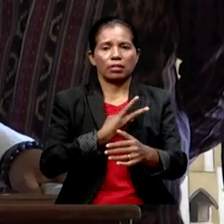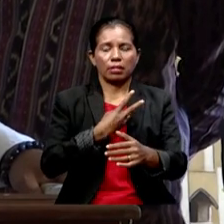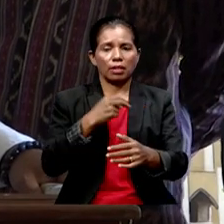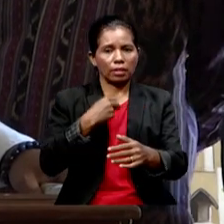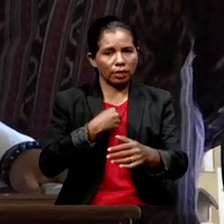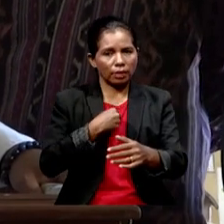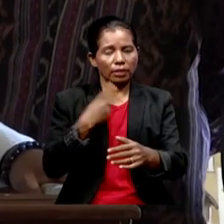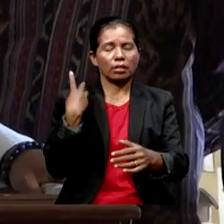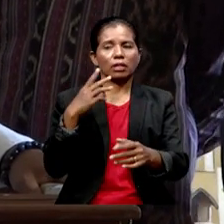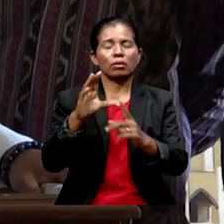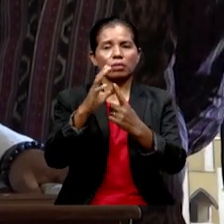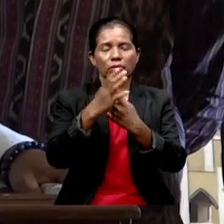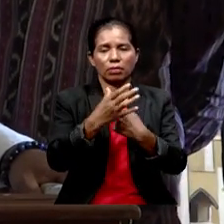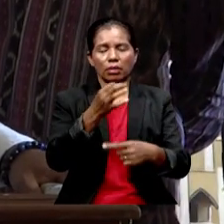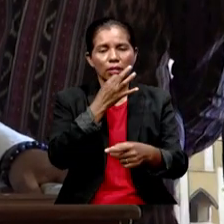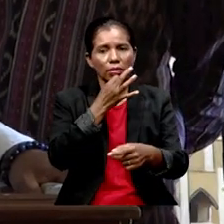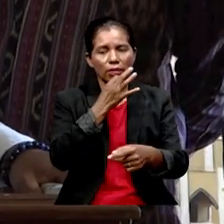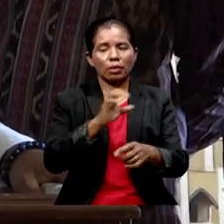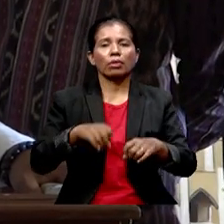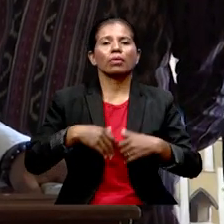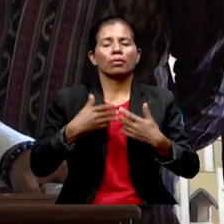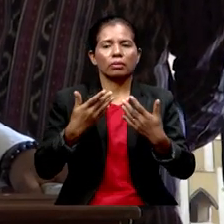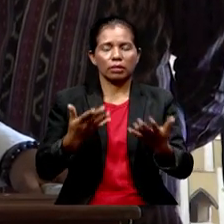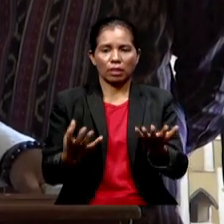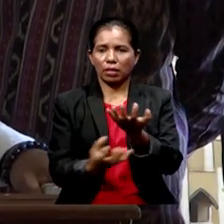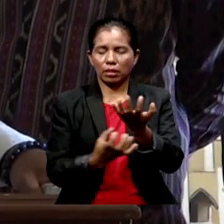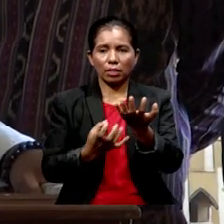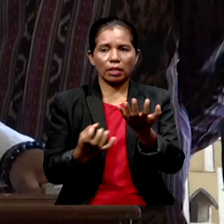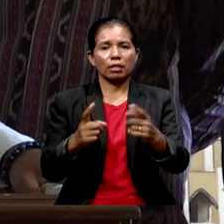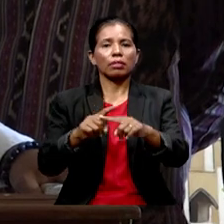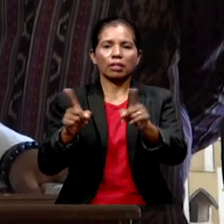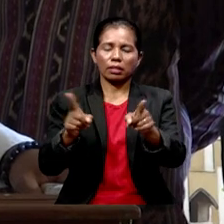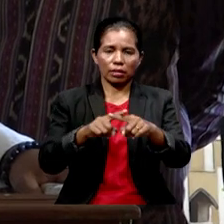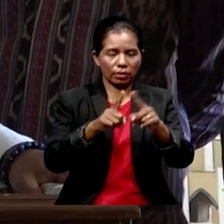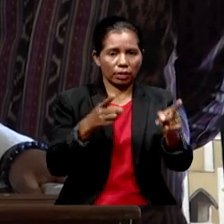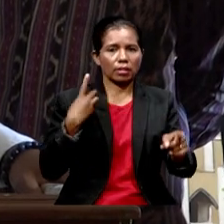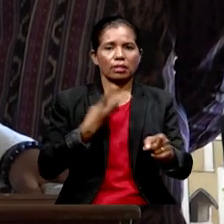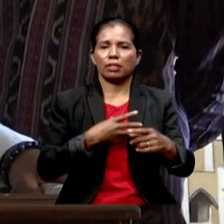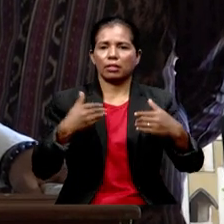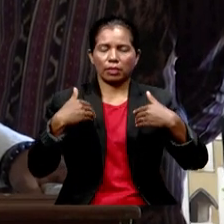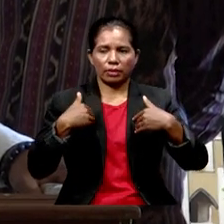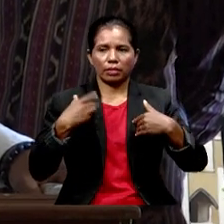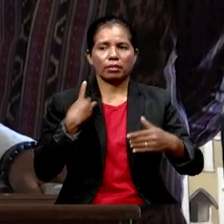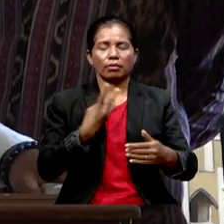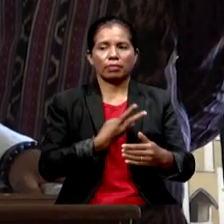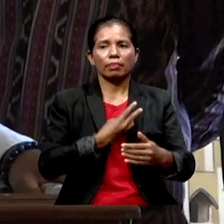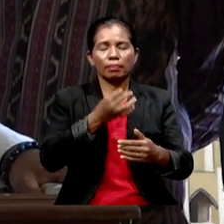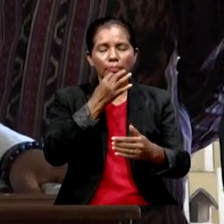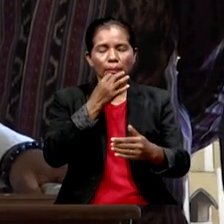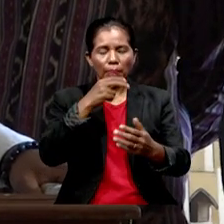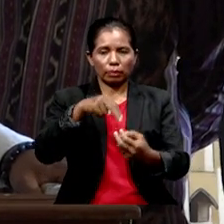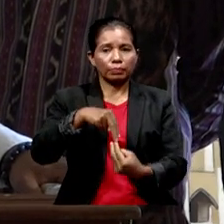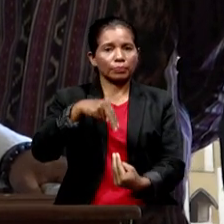e cultura Hahan, o insa culinário te e no oi ne bemaka ita iha, e tania Hahan nutritivo